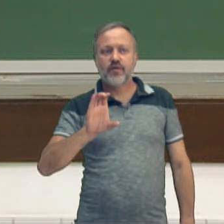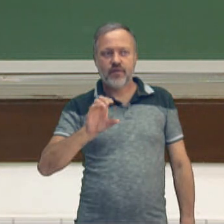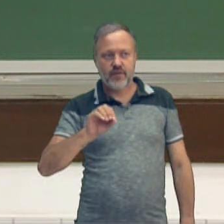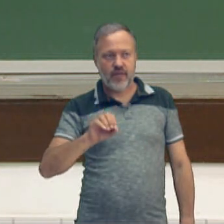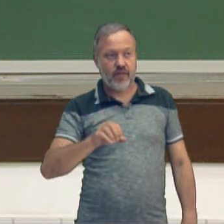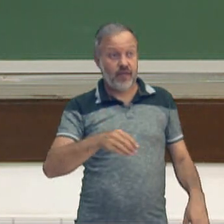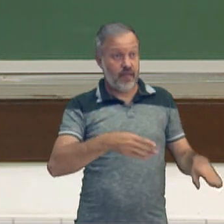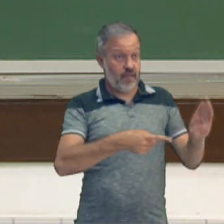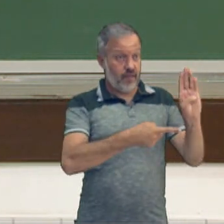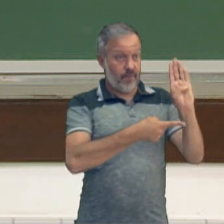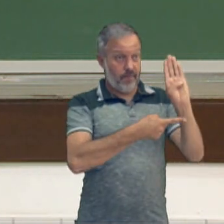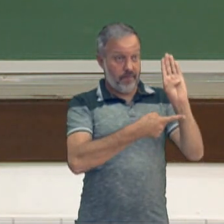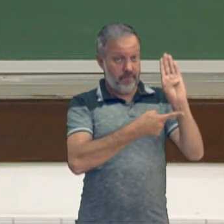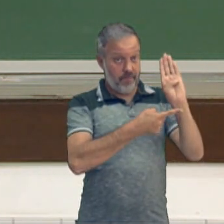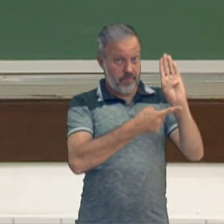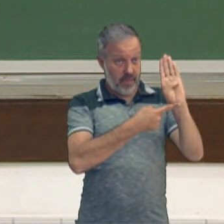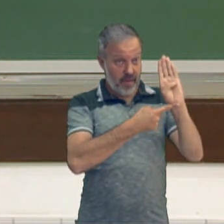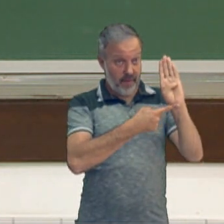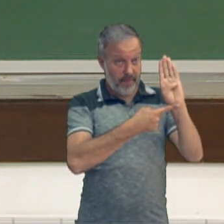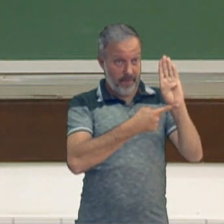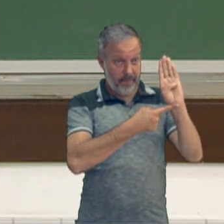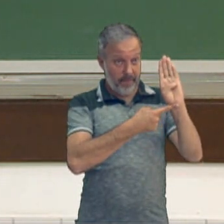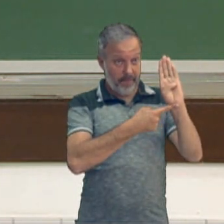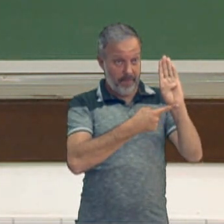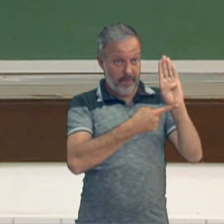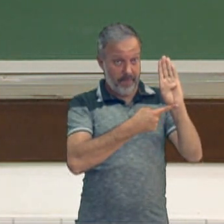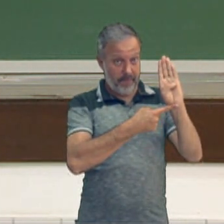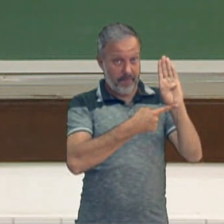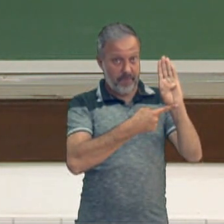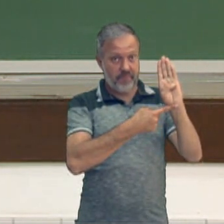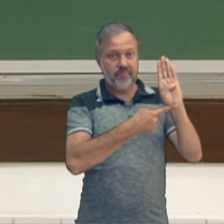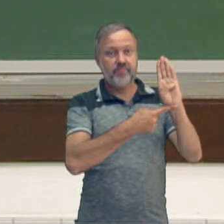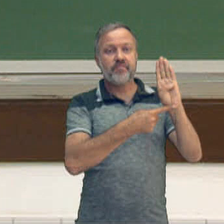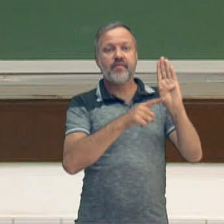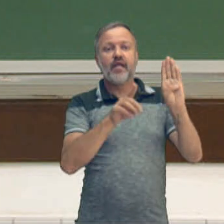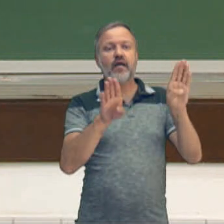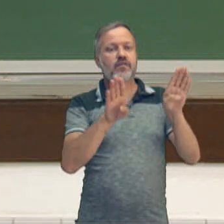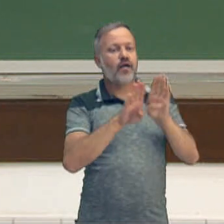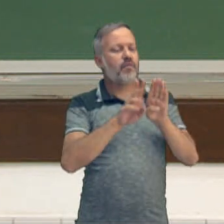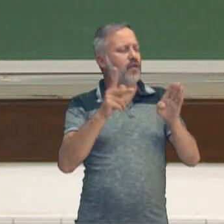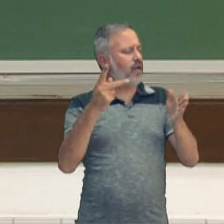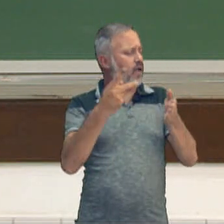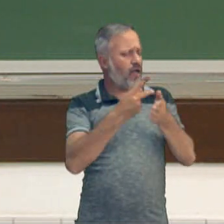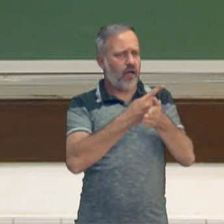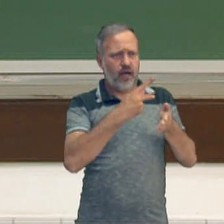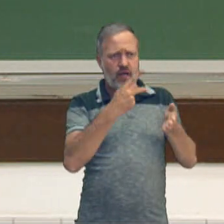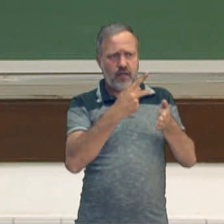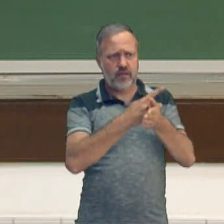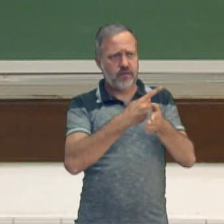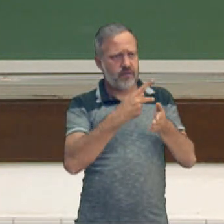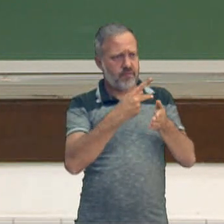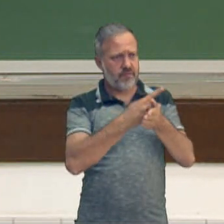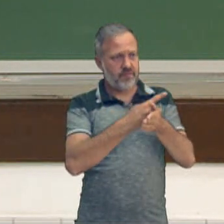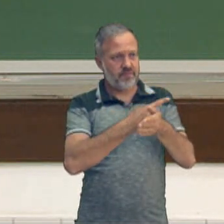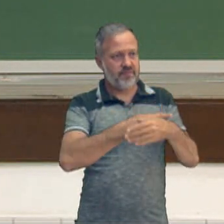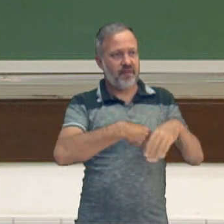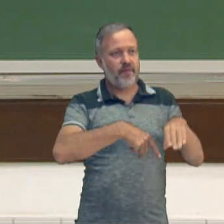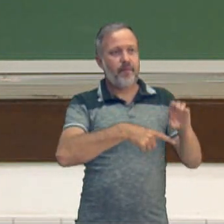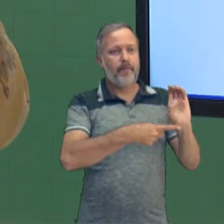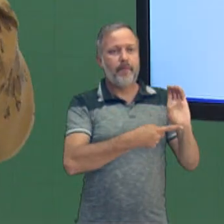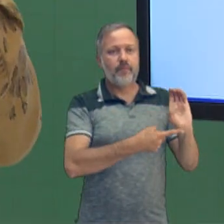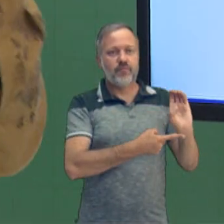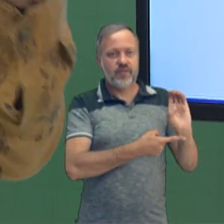Medina. Então a resposta correta é a letra C, a fuga de Muhammad, ou como estava no texto anterior, Maomé, que eu expliquei